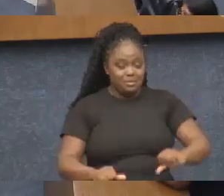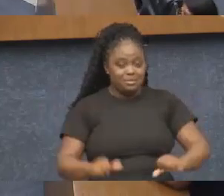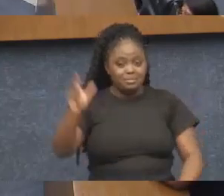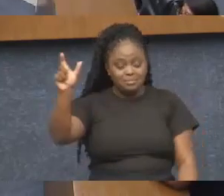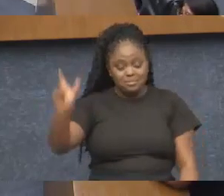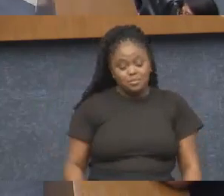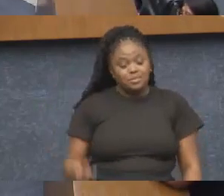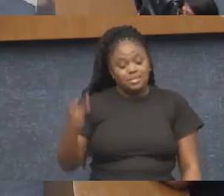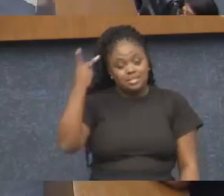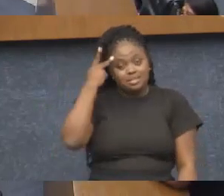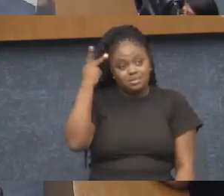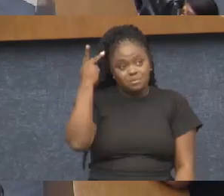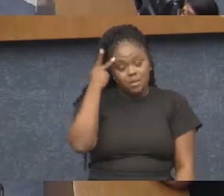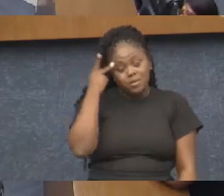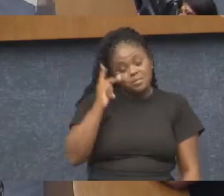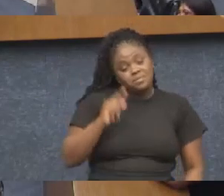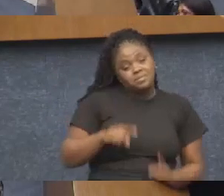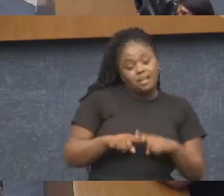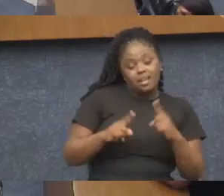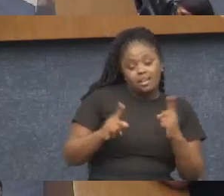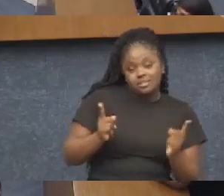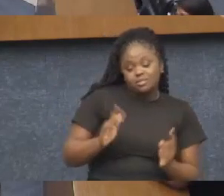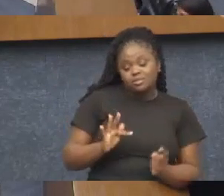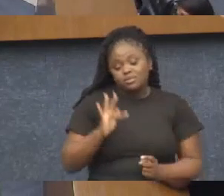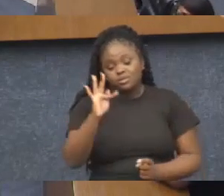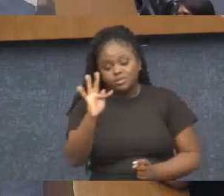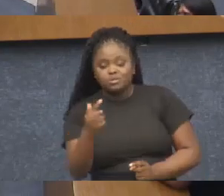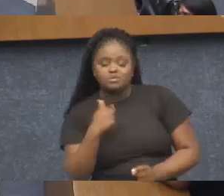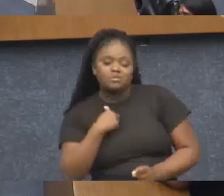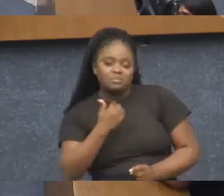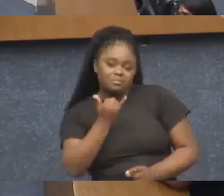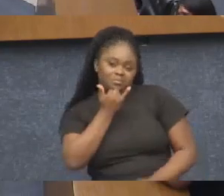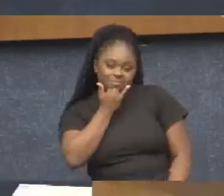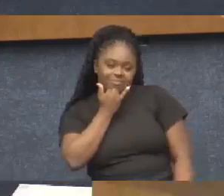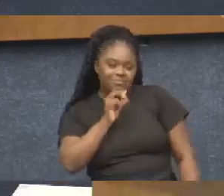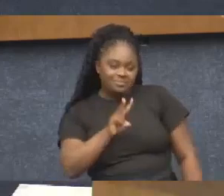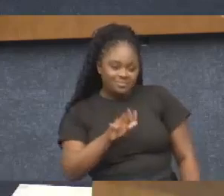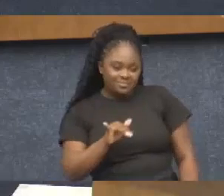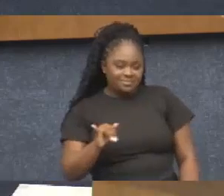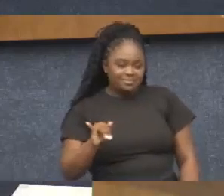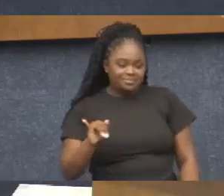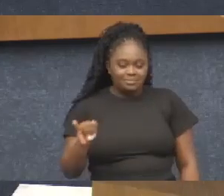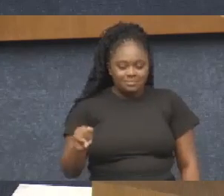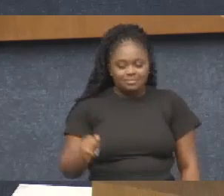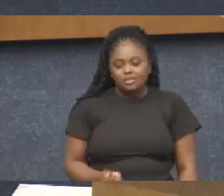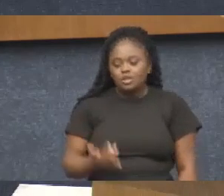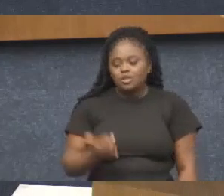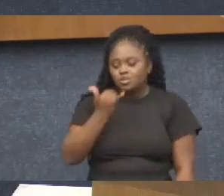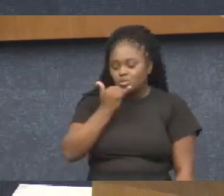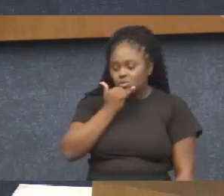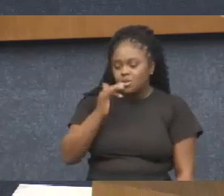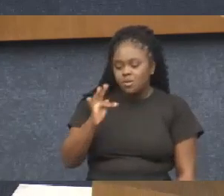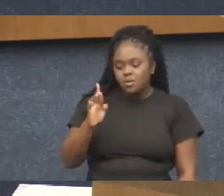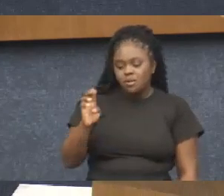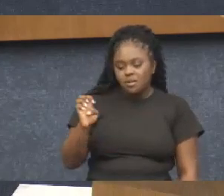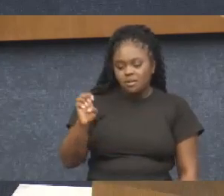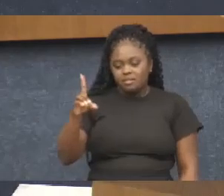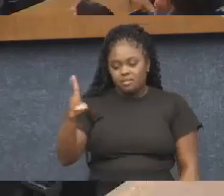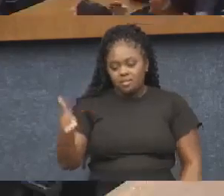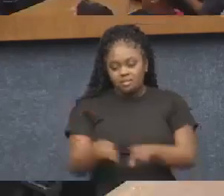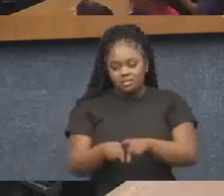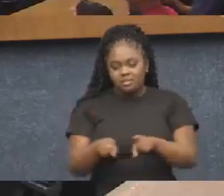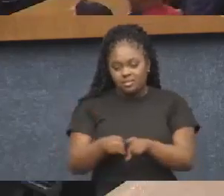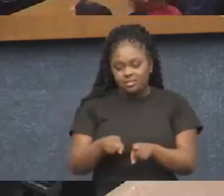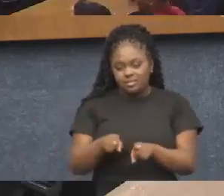paulista, mas quem sabe um dia perdoarei por tamanho crime. Com perdão ao Fred aqui, que é um admirador dos